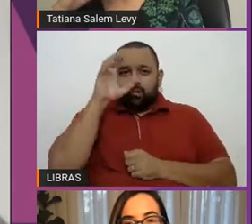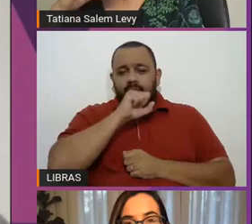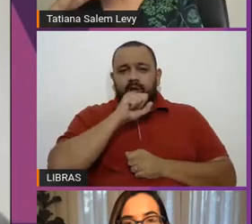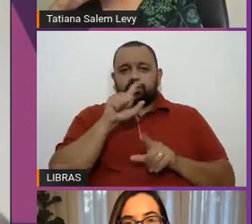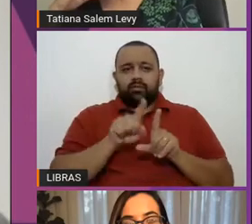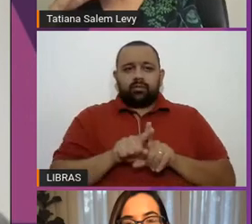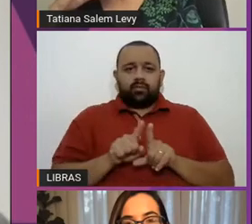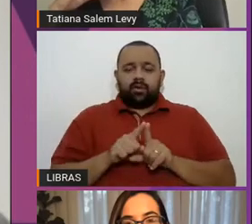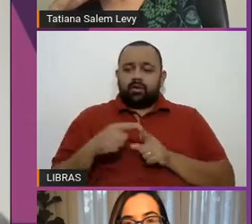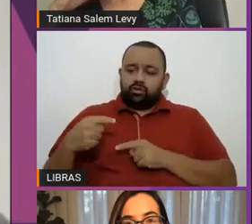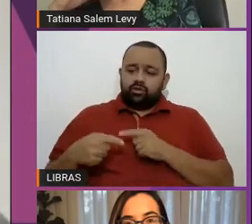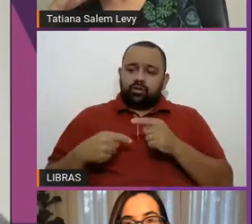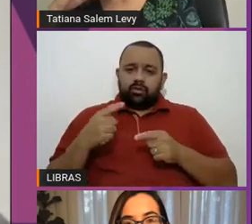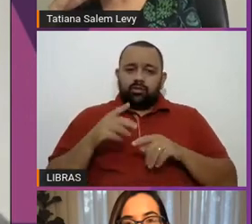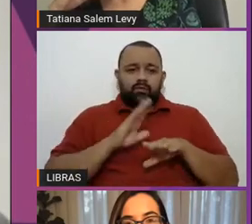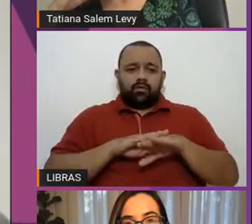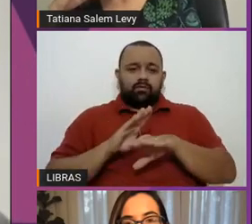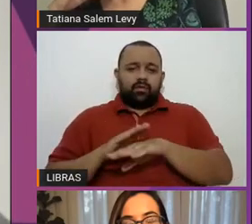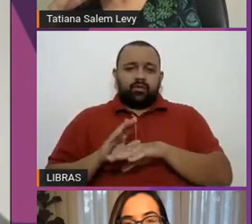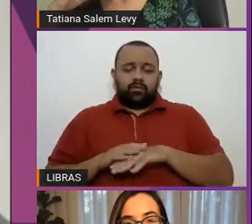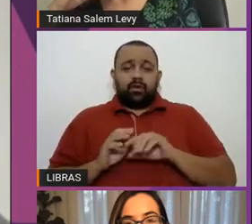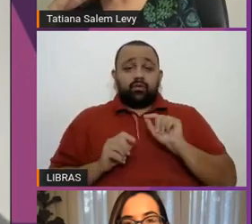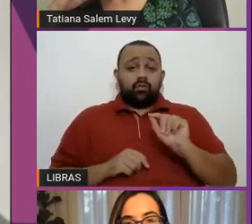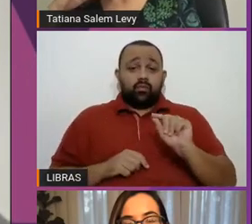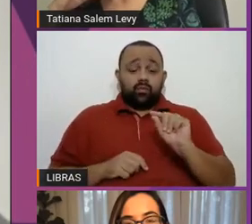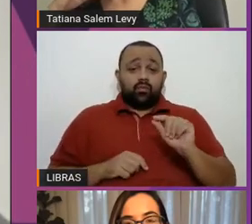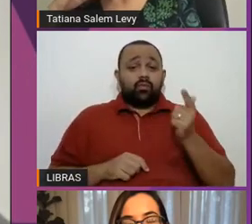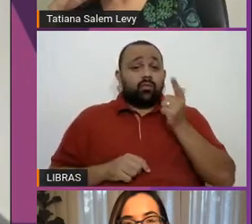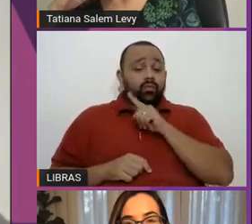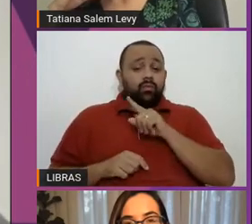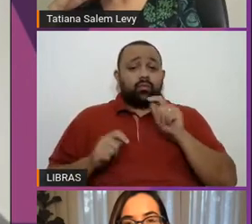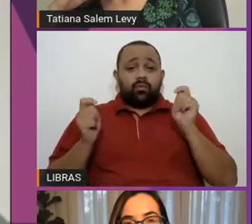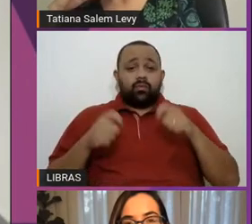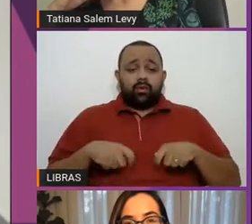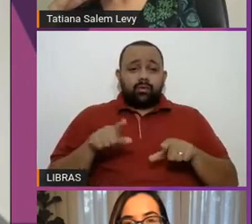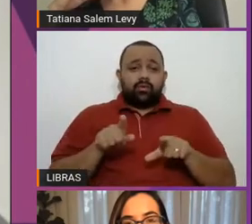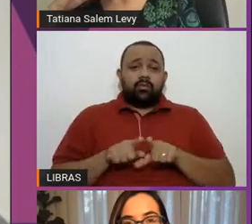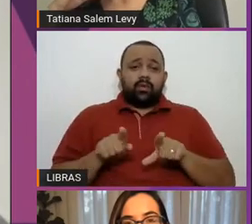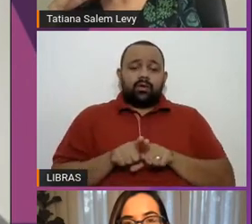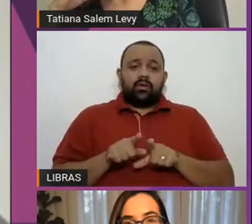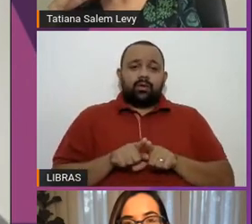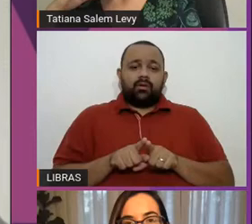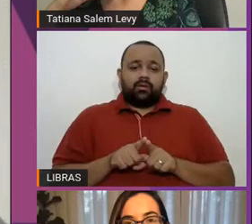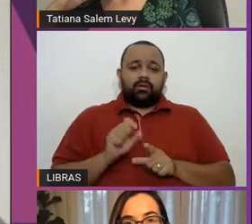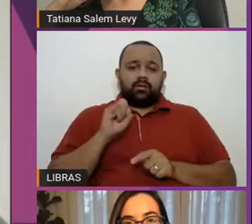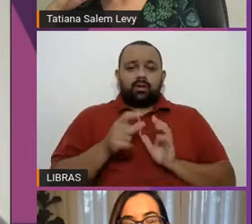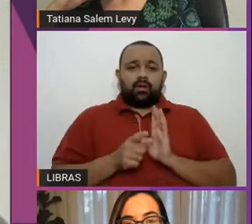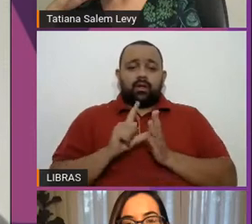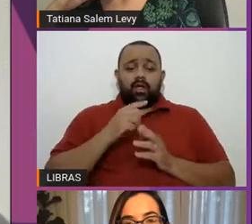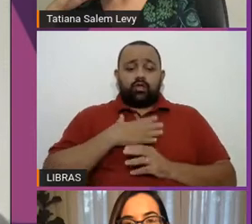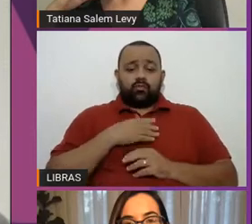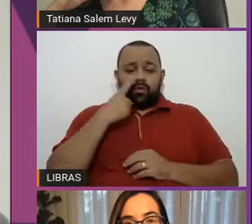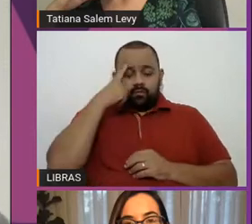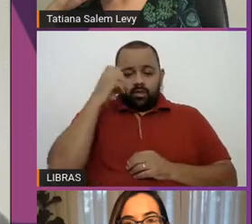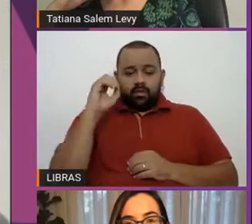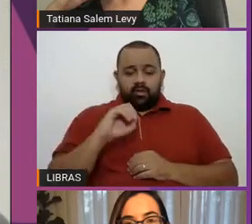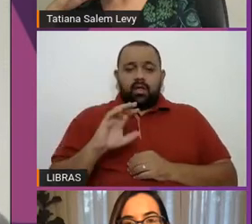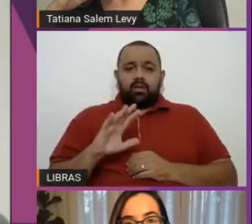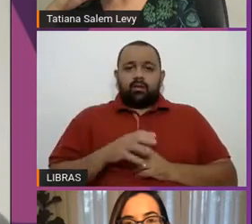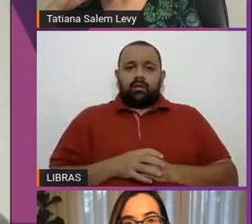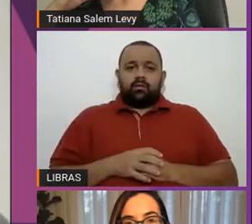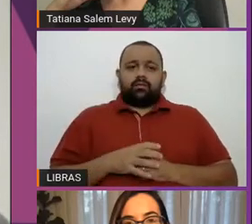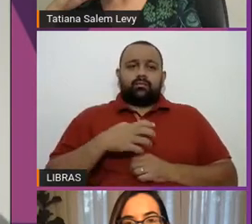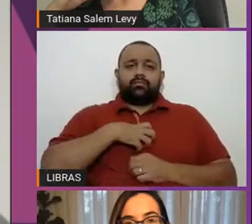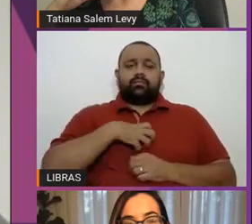depois a outra a consegui ver quando alguém antes ninguém ser violento então você